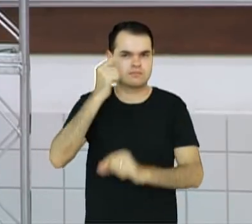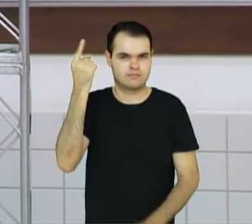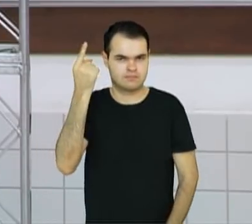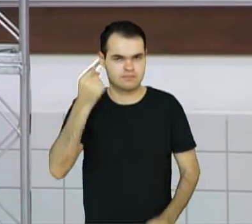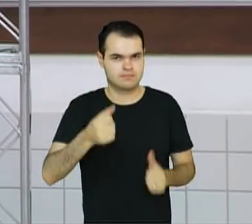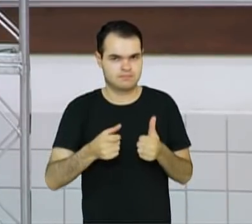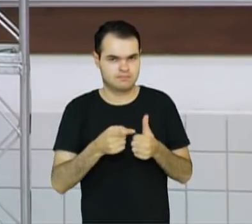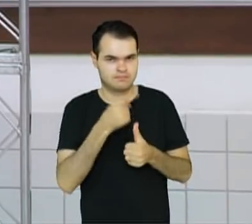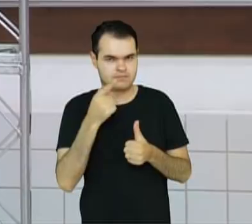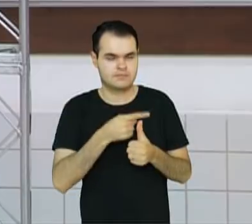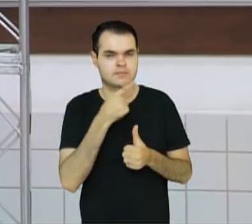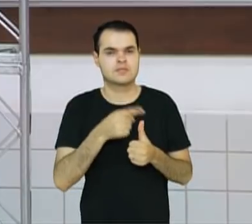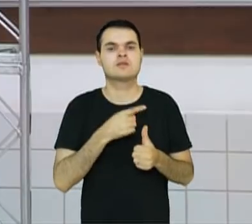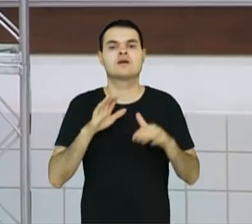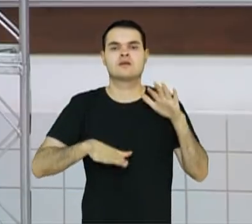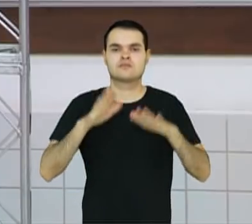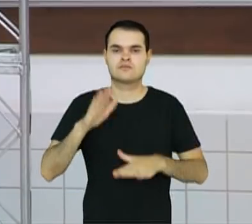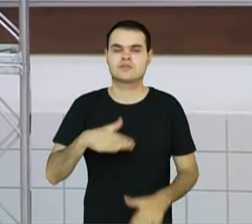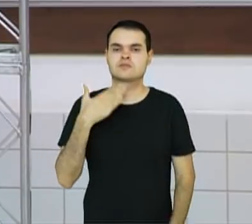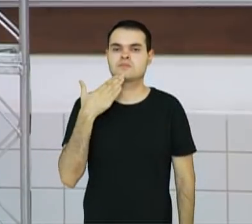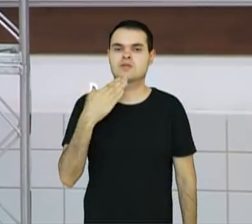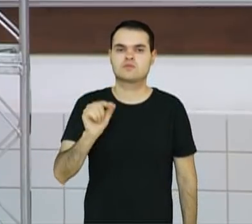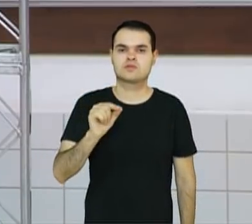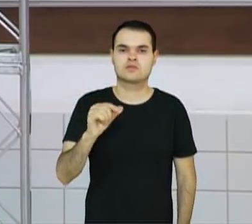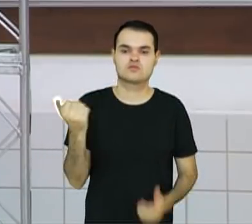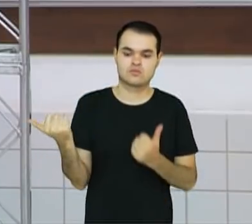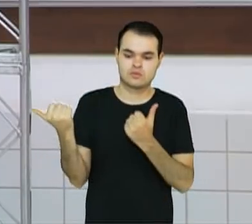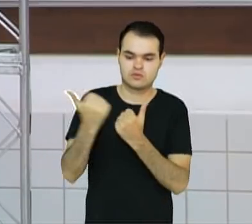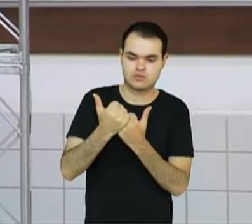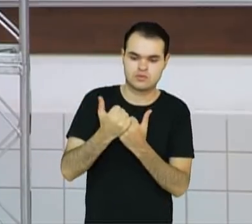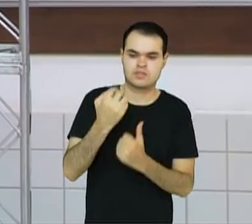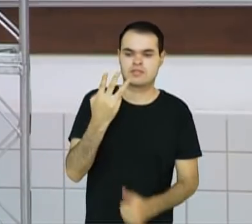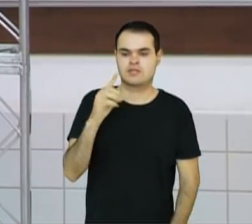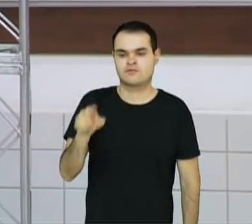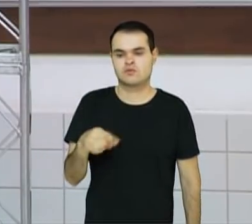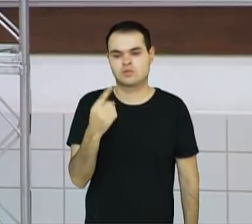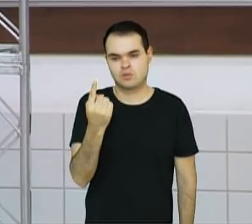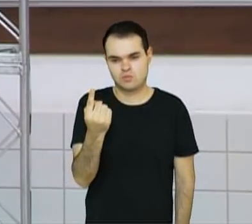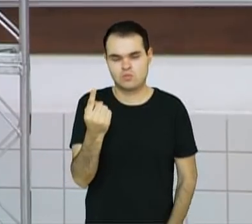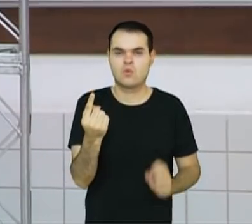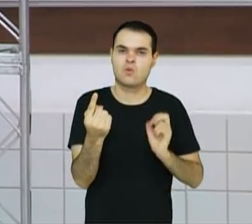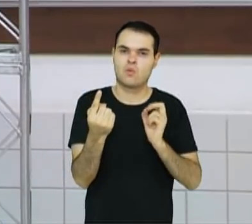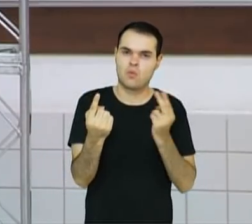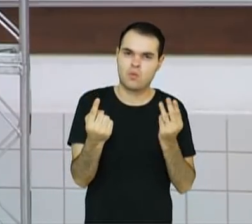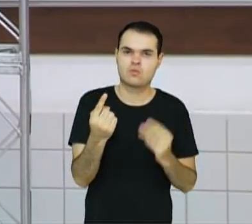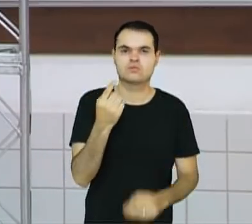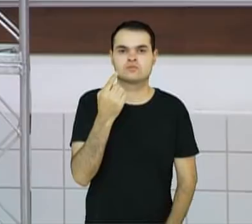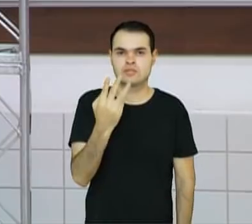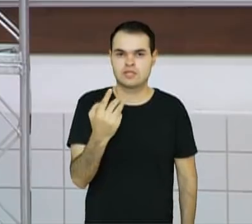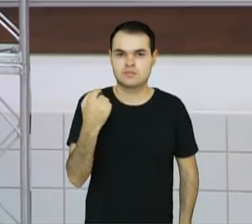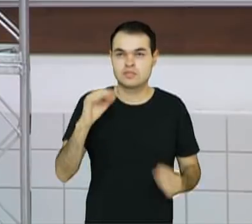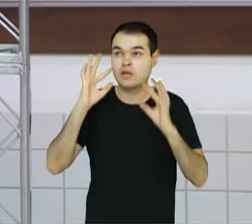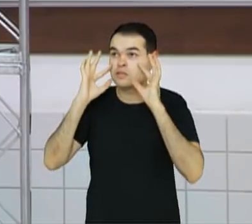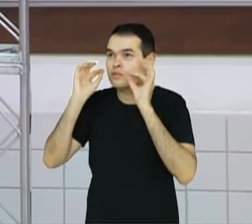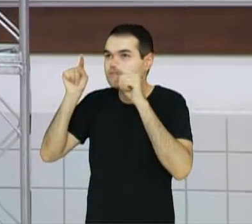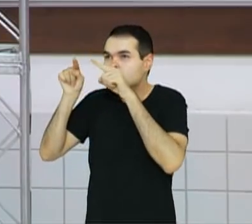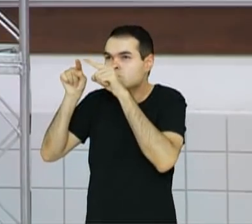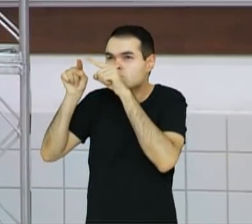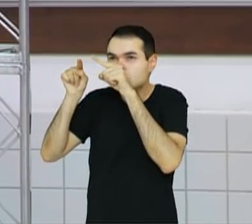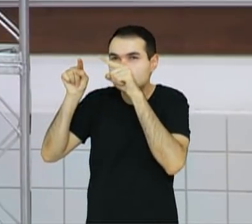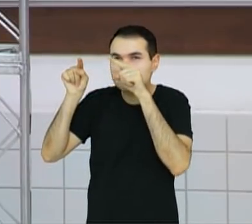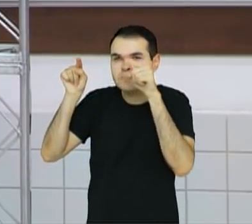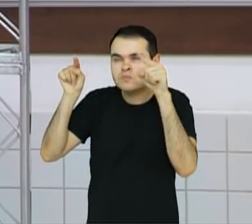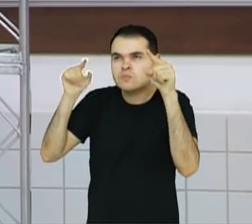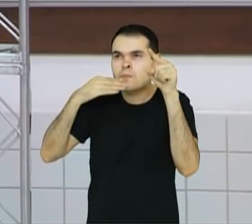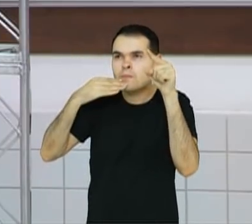às vezes no exercício é pedido para você substituir por 3,1 ou por 3. Então você tem que estar atento com o que o